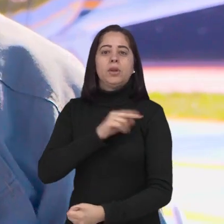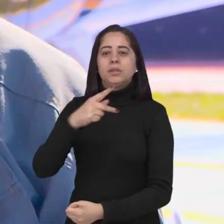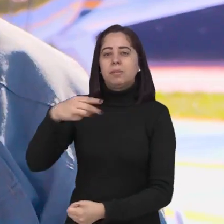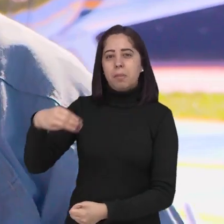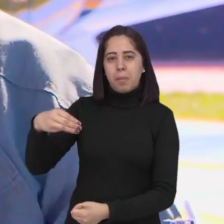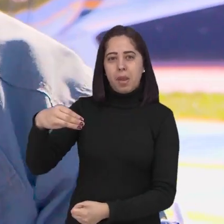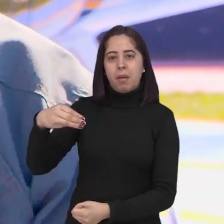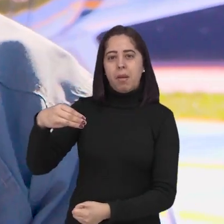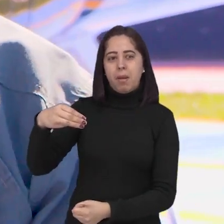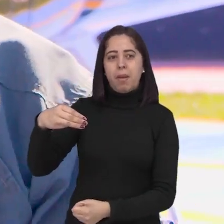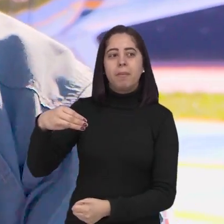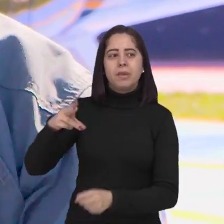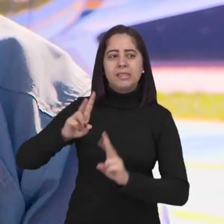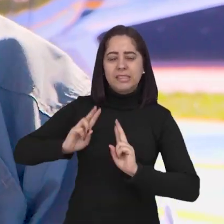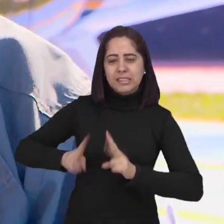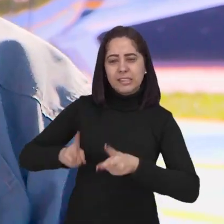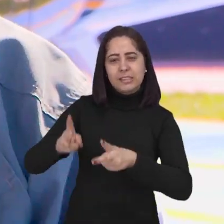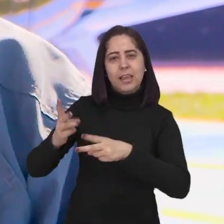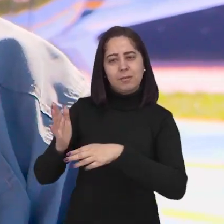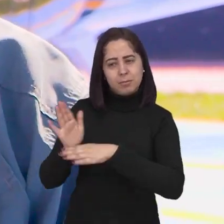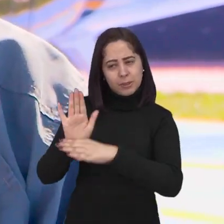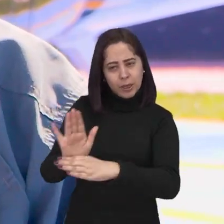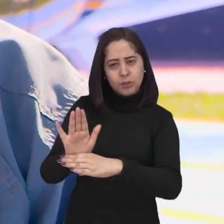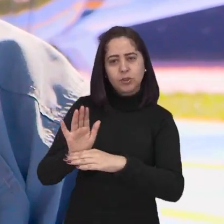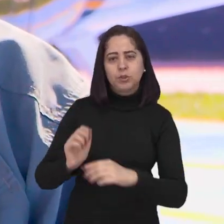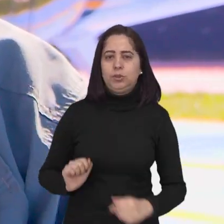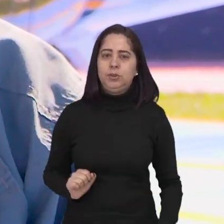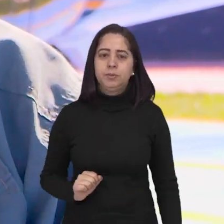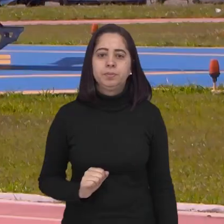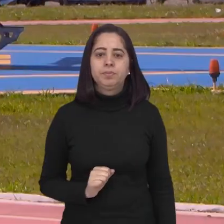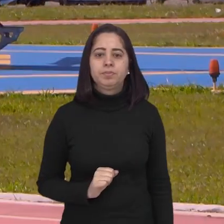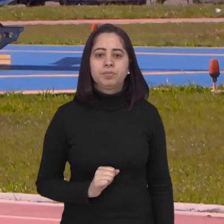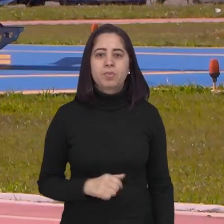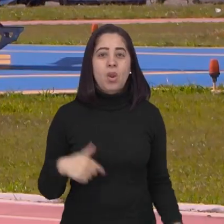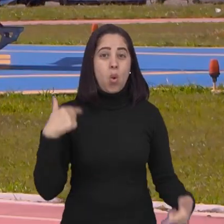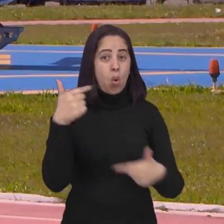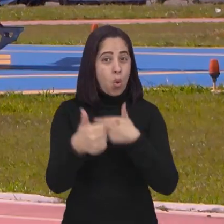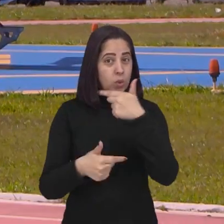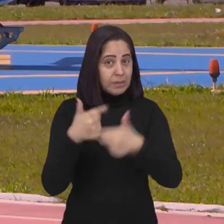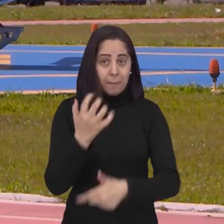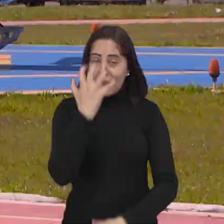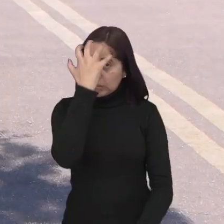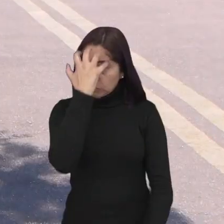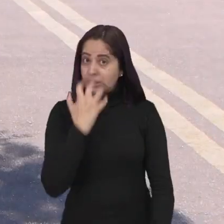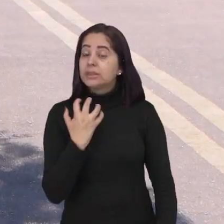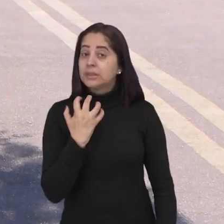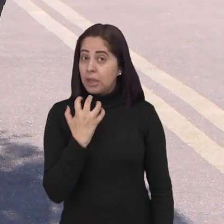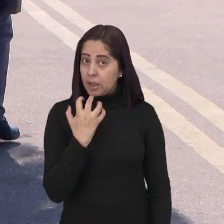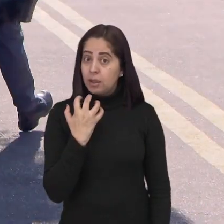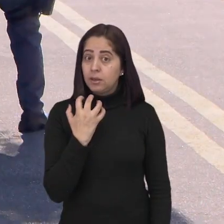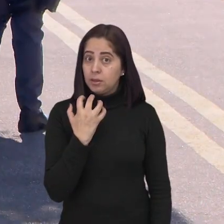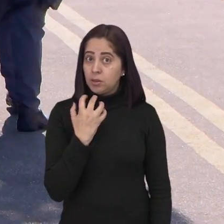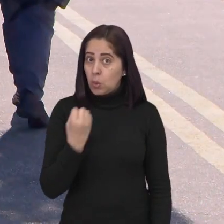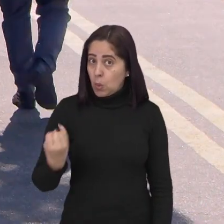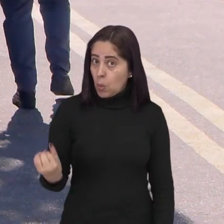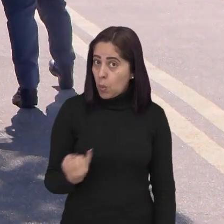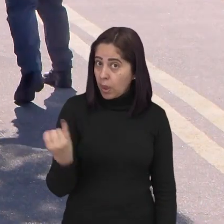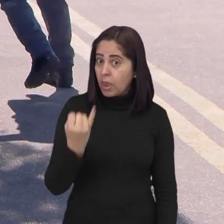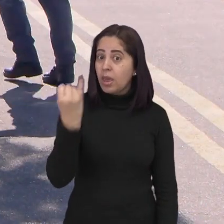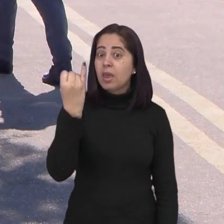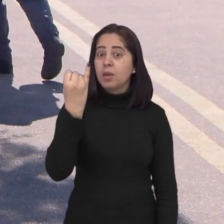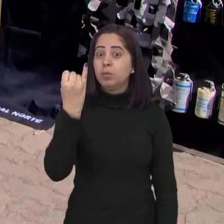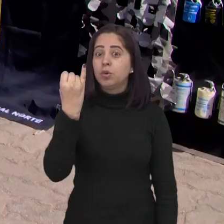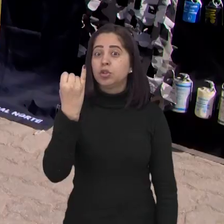nós vamos com um complemento da ação que a polícia esteja fazendo. Todo este trabalho sério é necessário para as forças